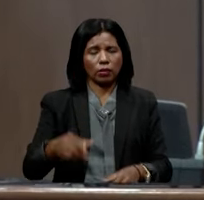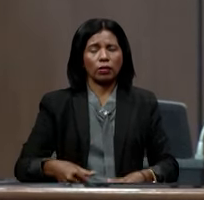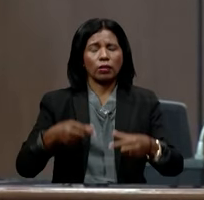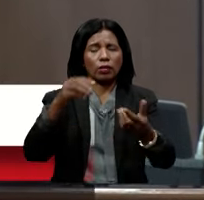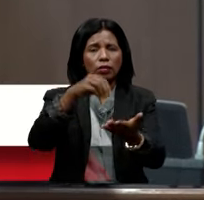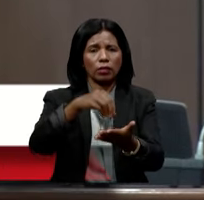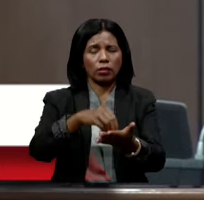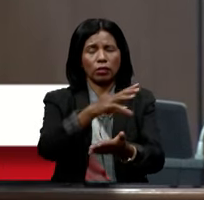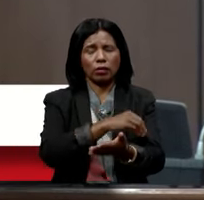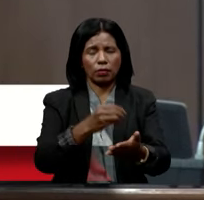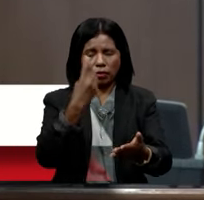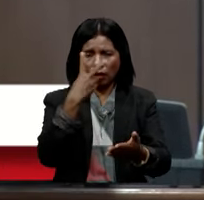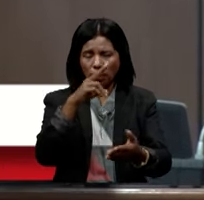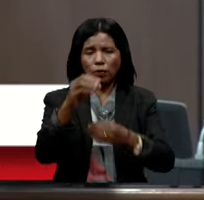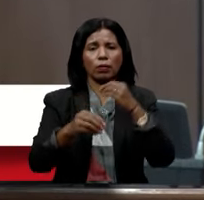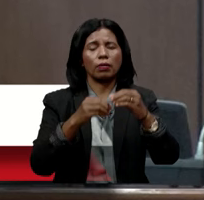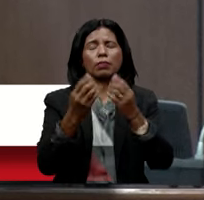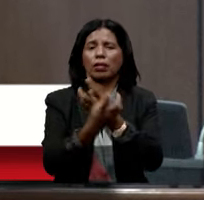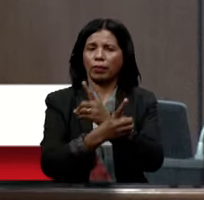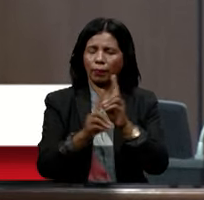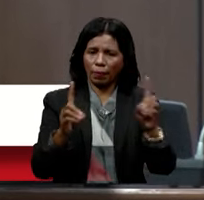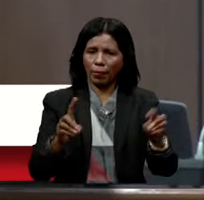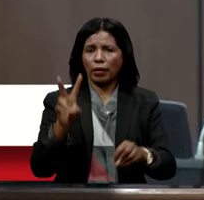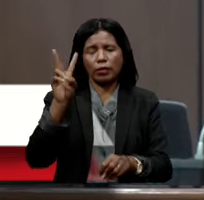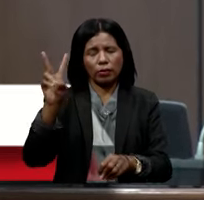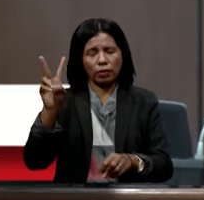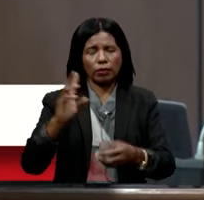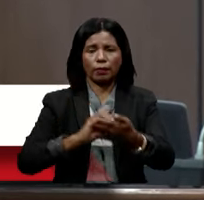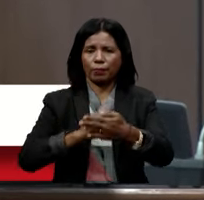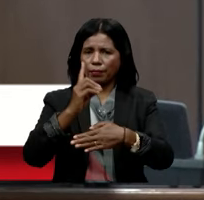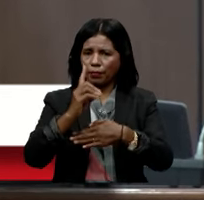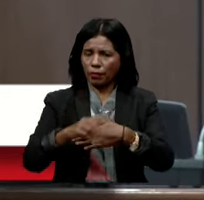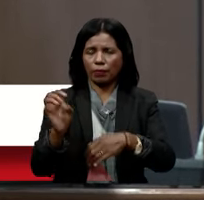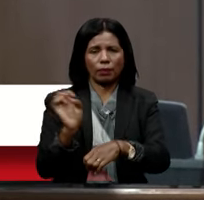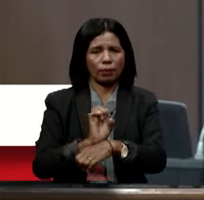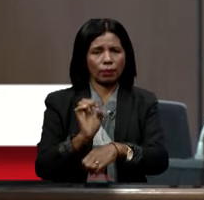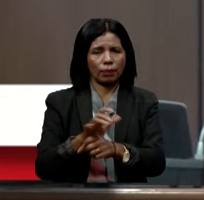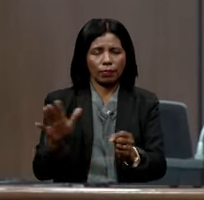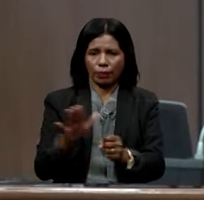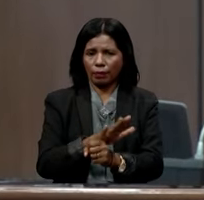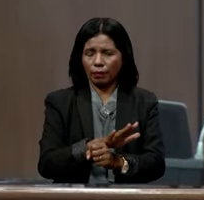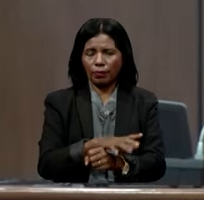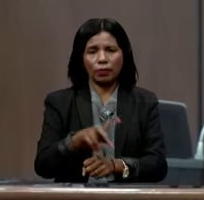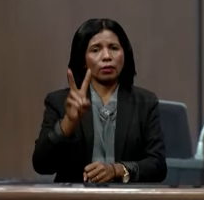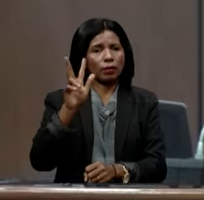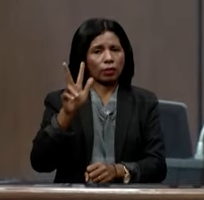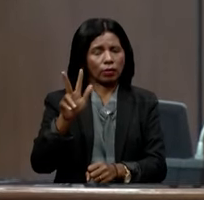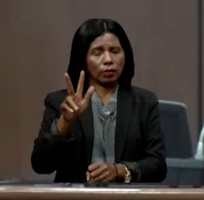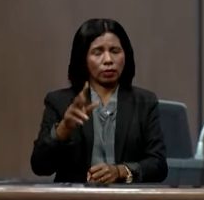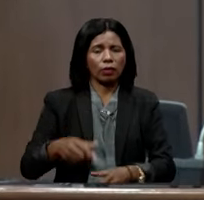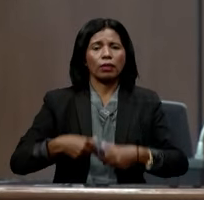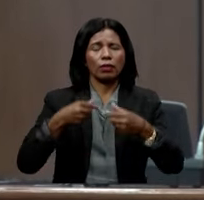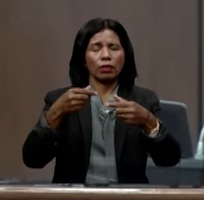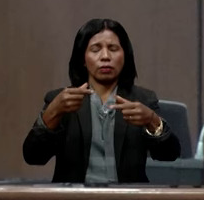Fortalecimento das instituições democráticas. 2. Desenvolvimento econômico sustentável. 3.